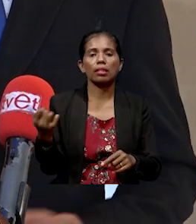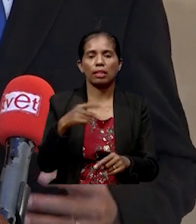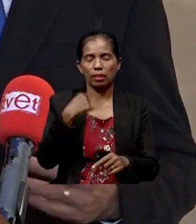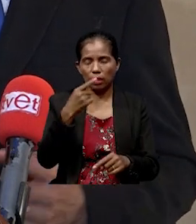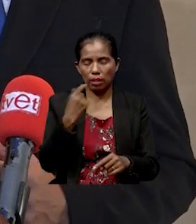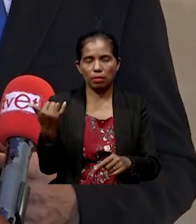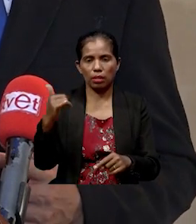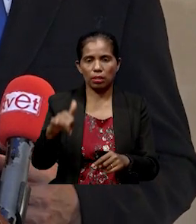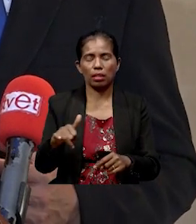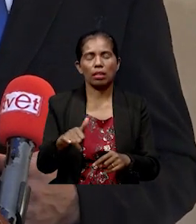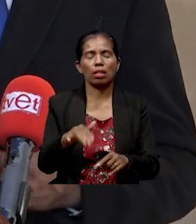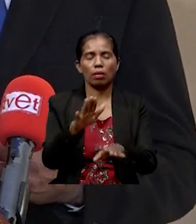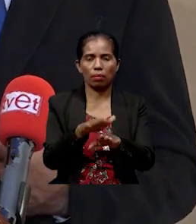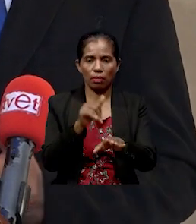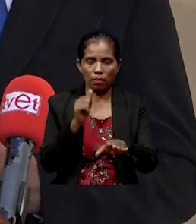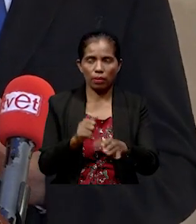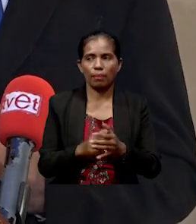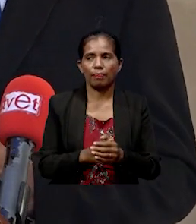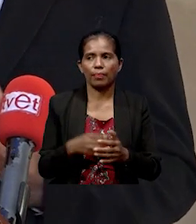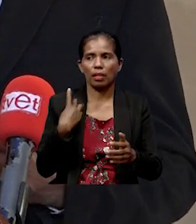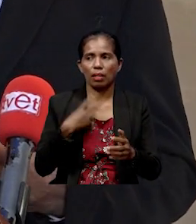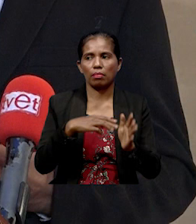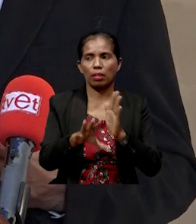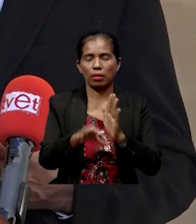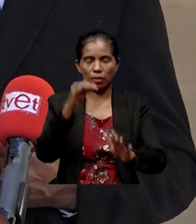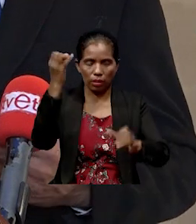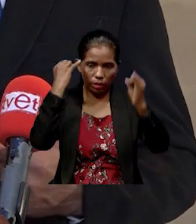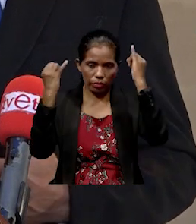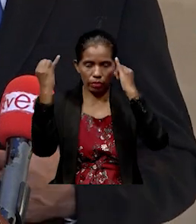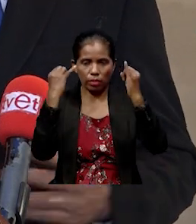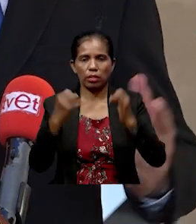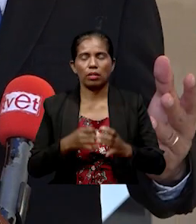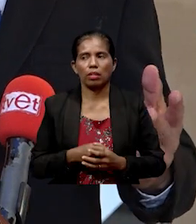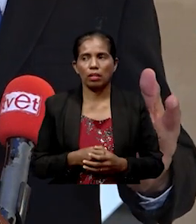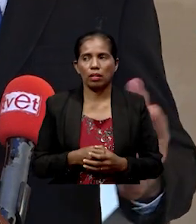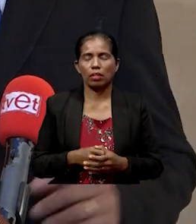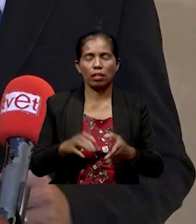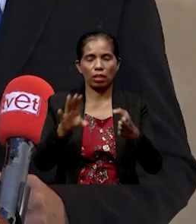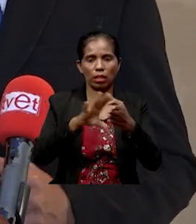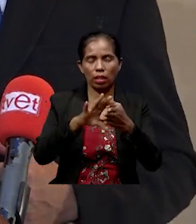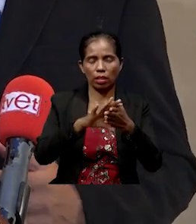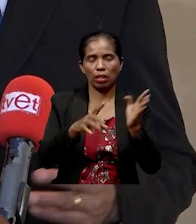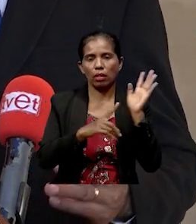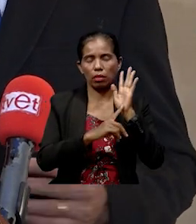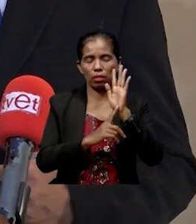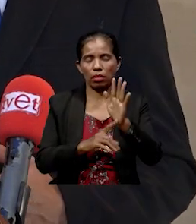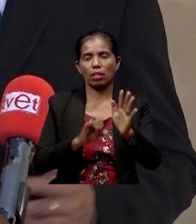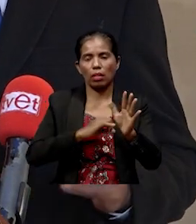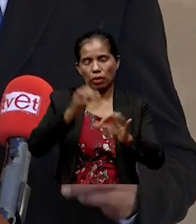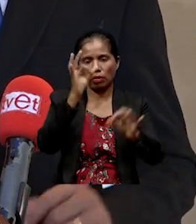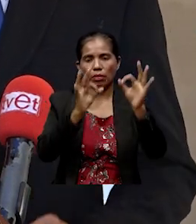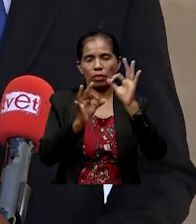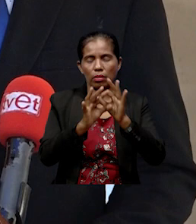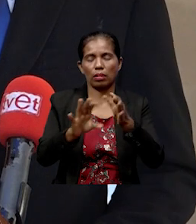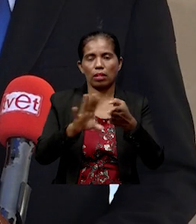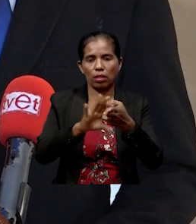a informação tem que sair do gabinete. Uma vez a minha informação, convite foi sair, e o fim de semana de Lara, convite